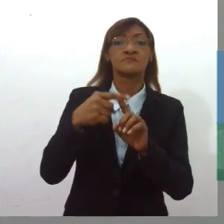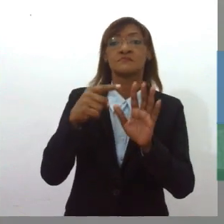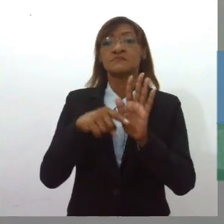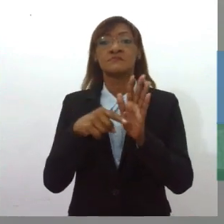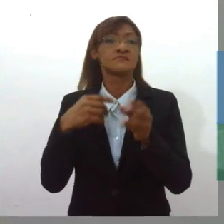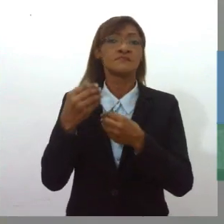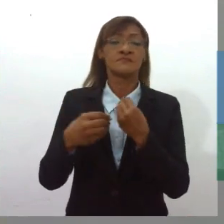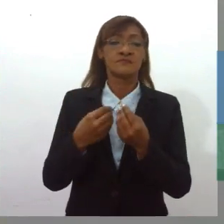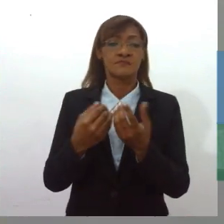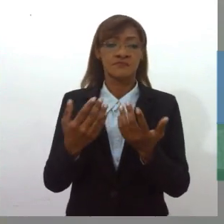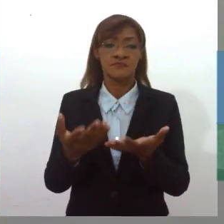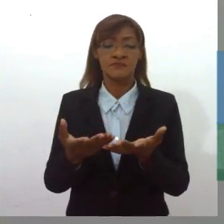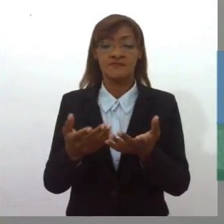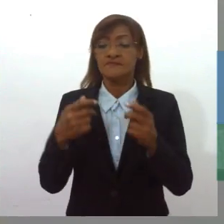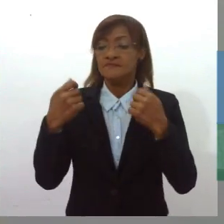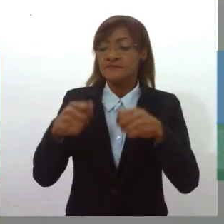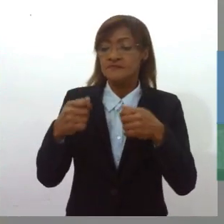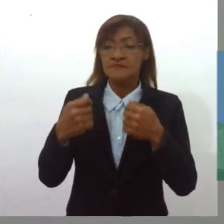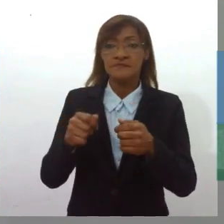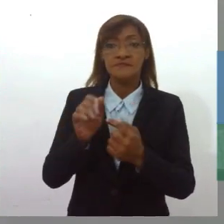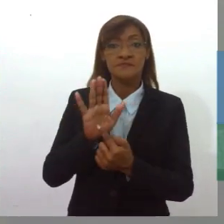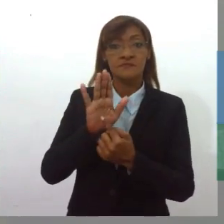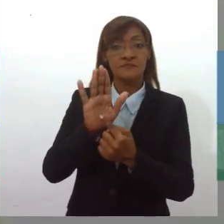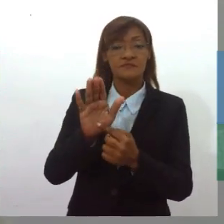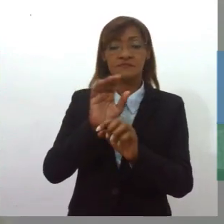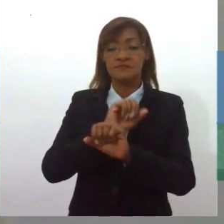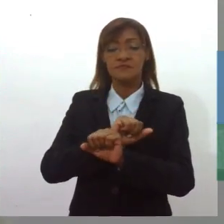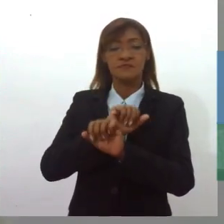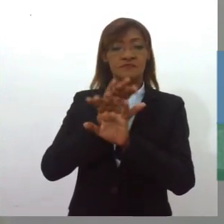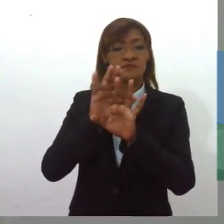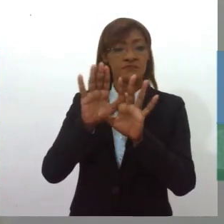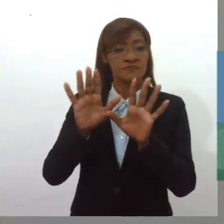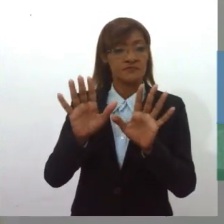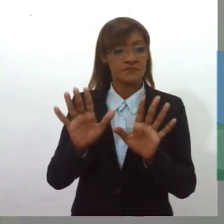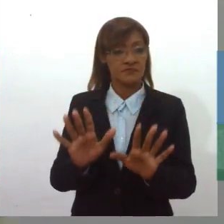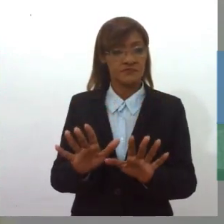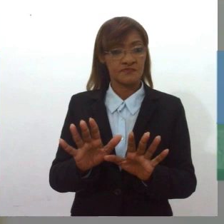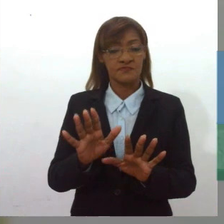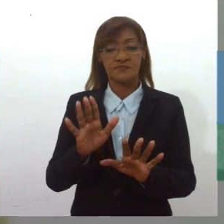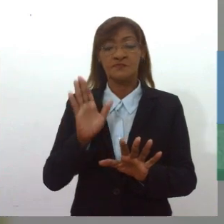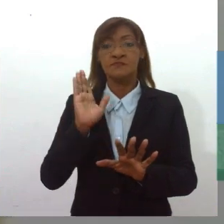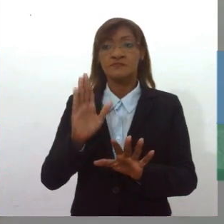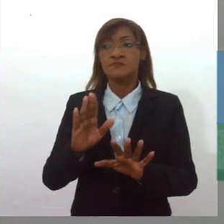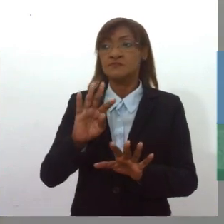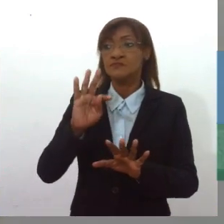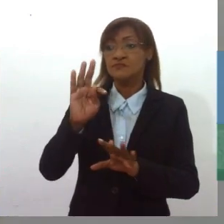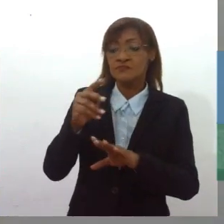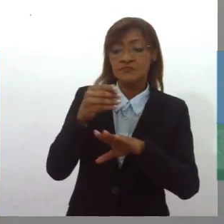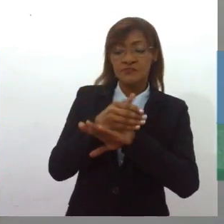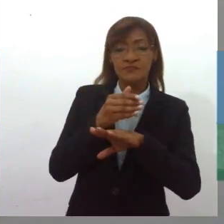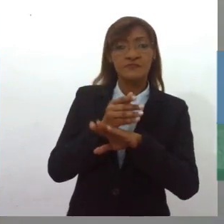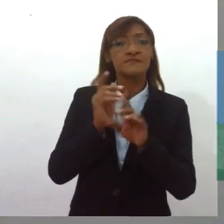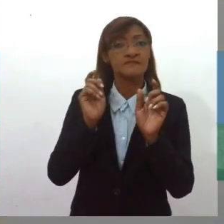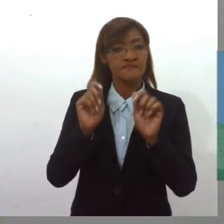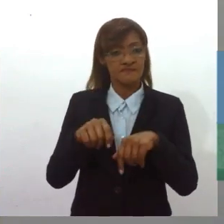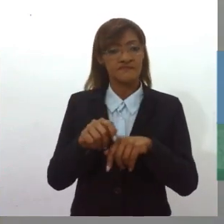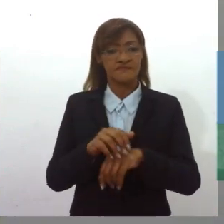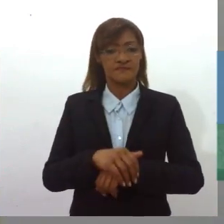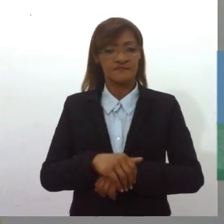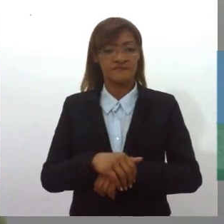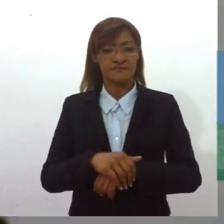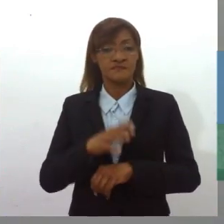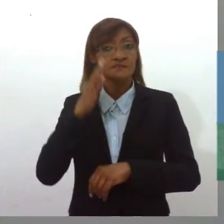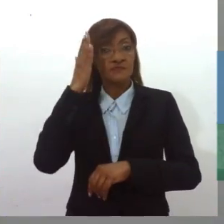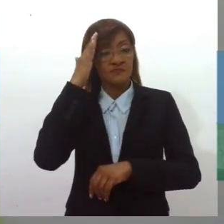credibilidade uma visibilidade e obviamente não só as zong tem que ter acesso Mas qualquer munícipe tem que ter acesso né